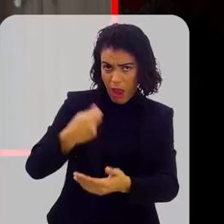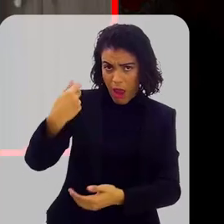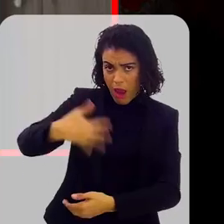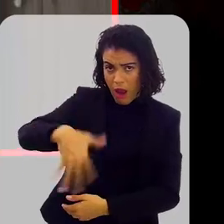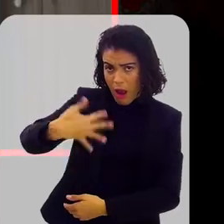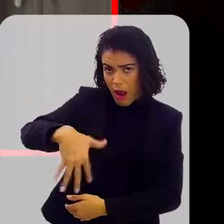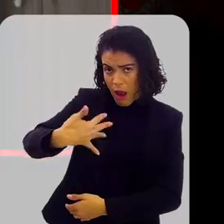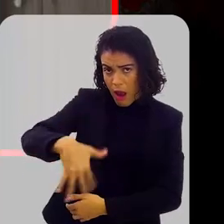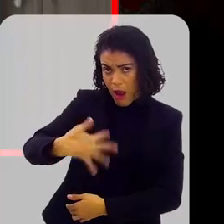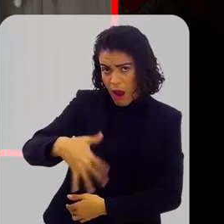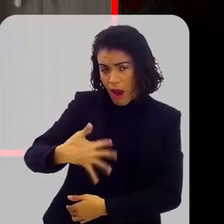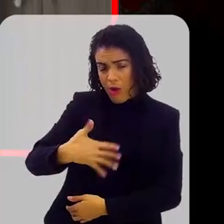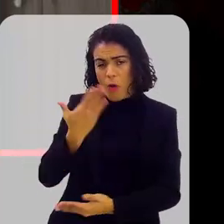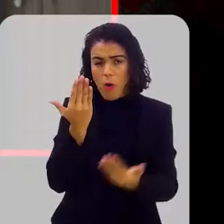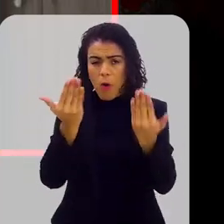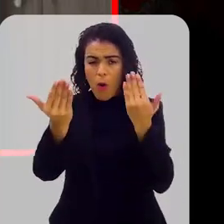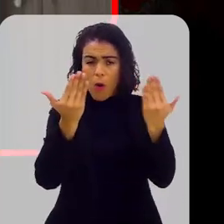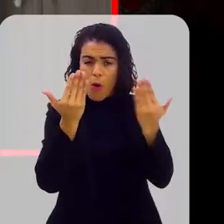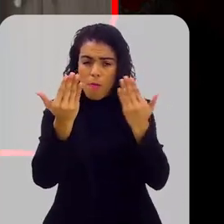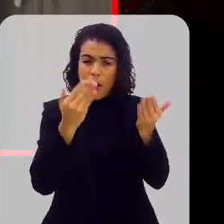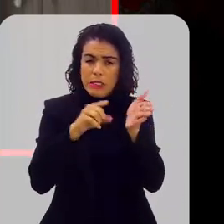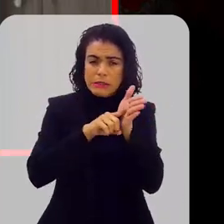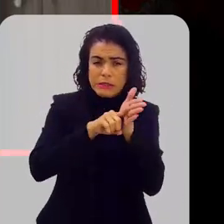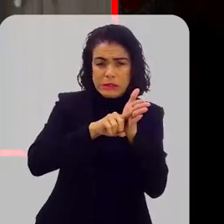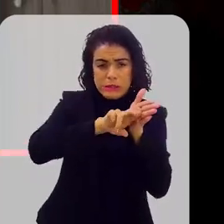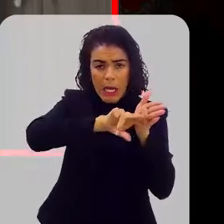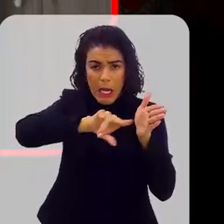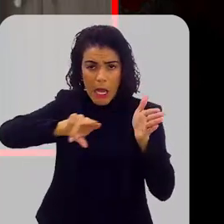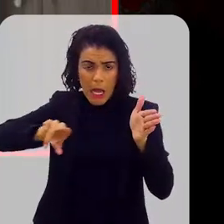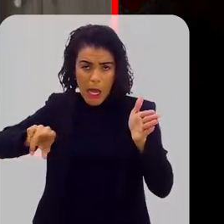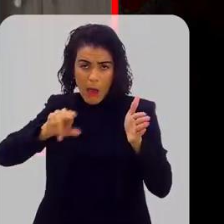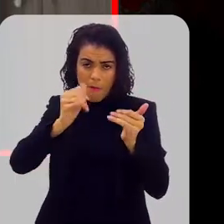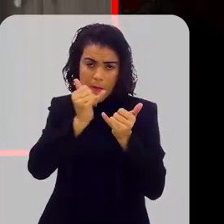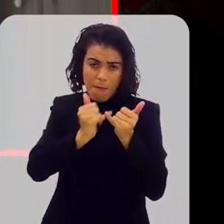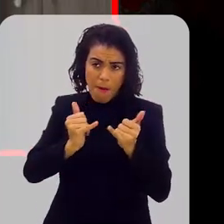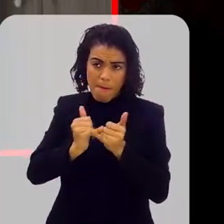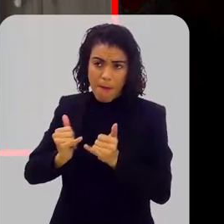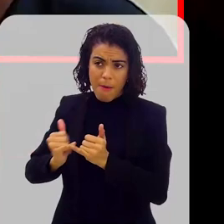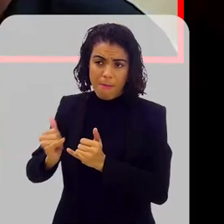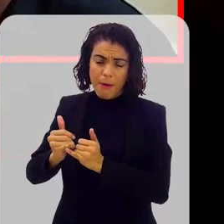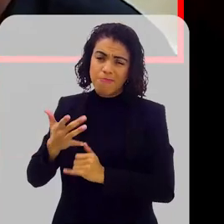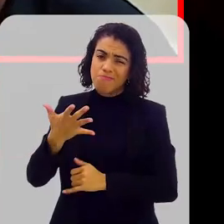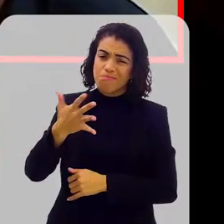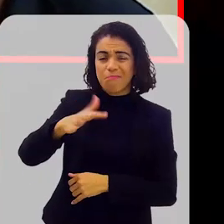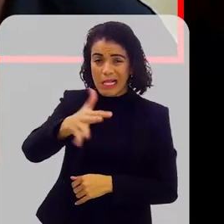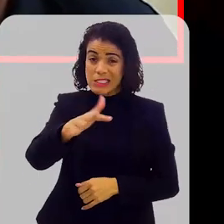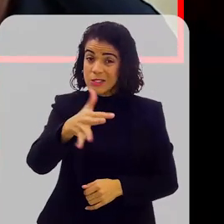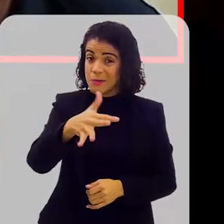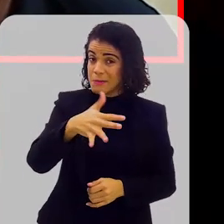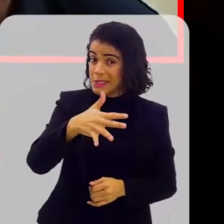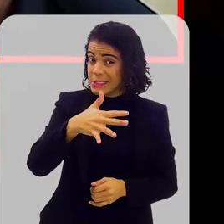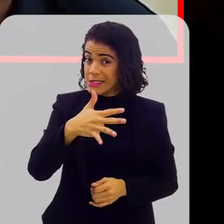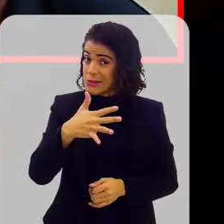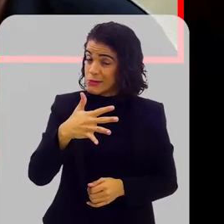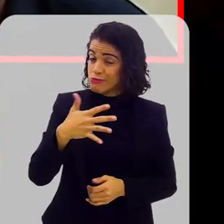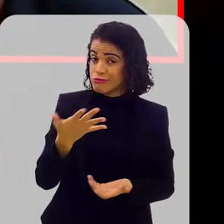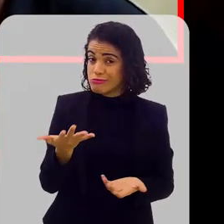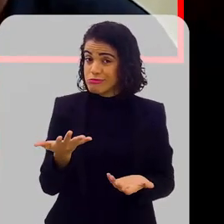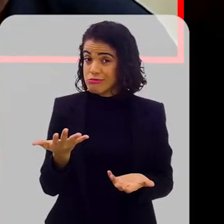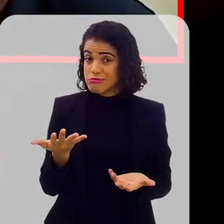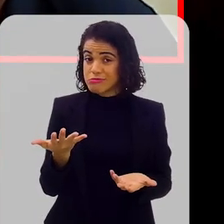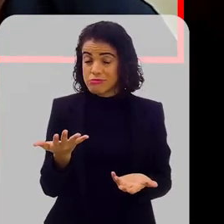doutor? Assim, comparando com outros exames similares, é um exame que chega e... É um exame de custo